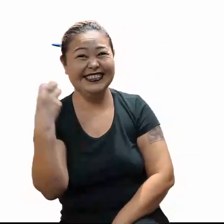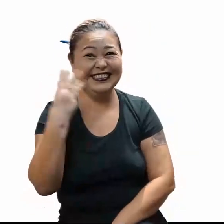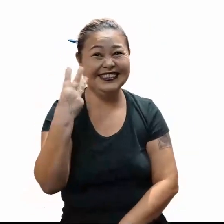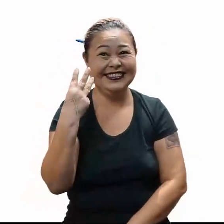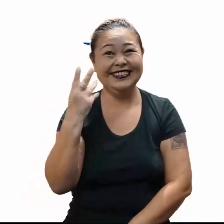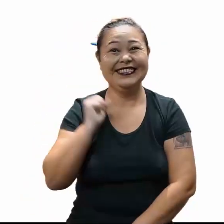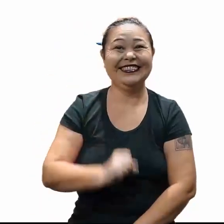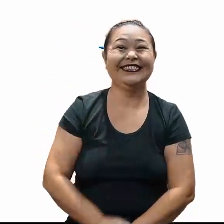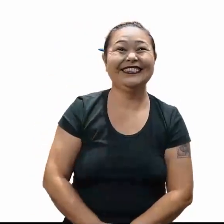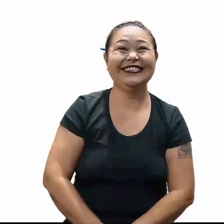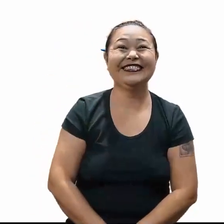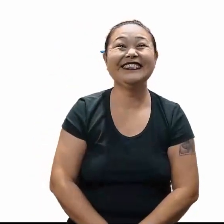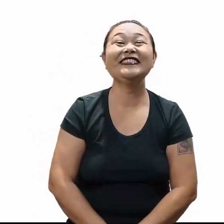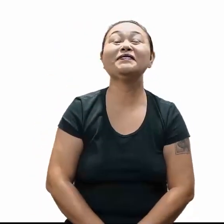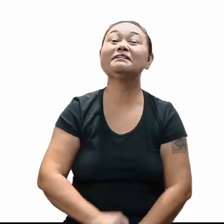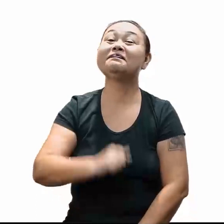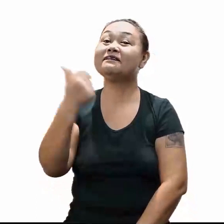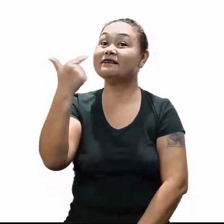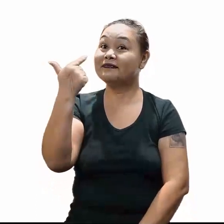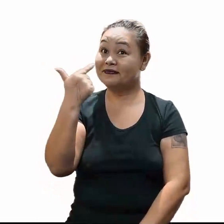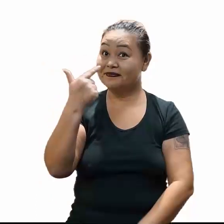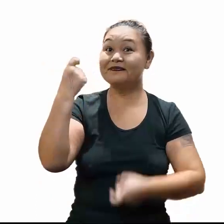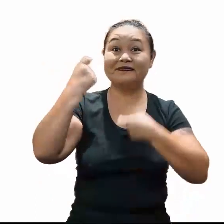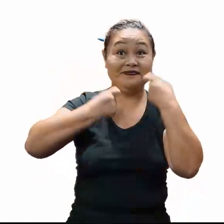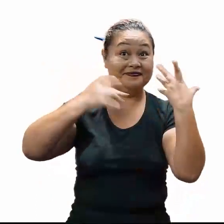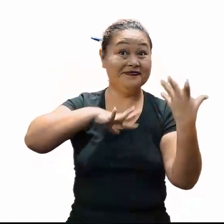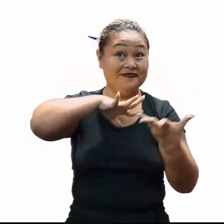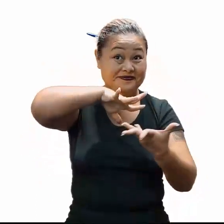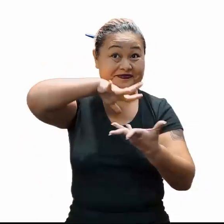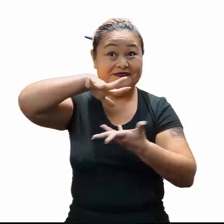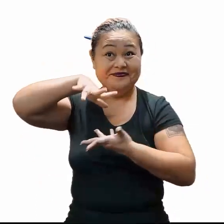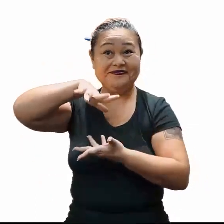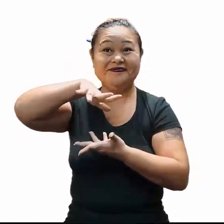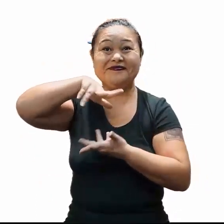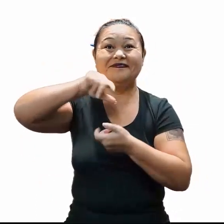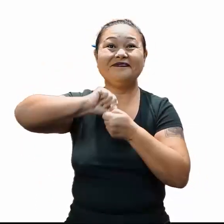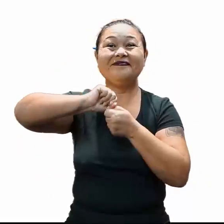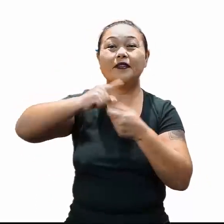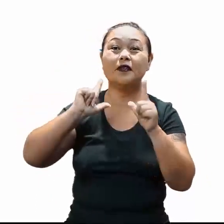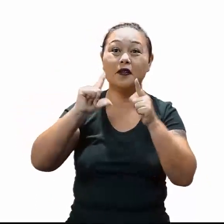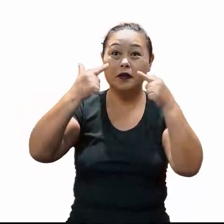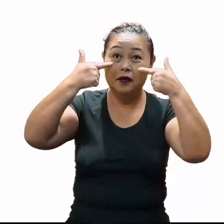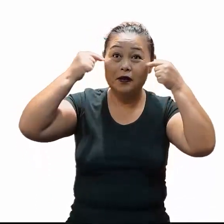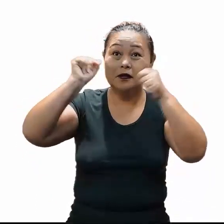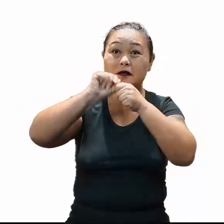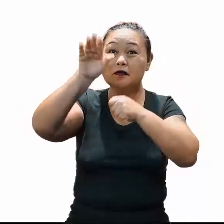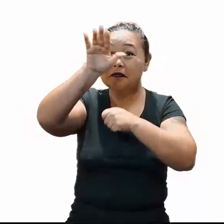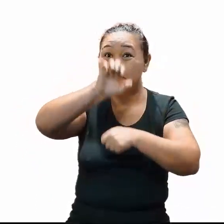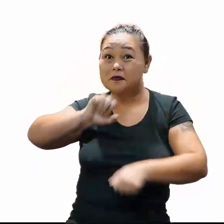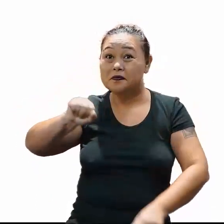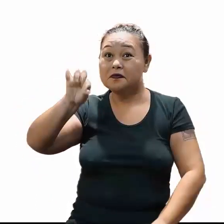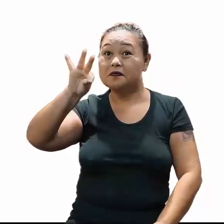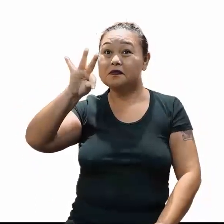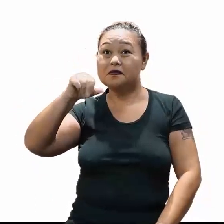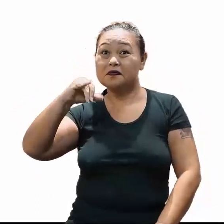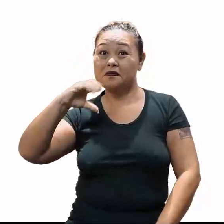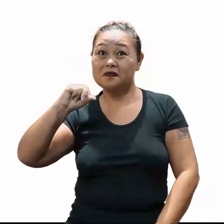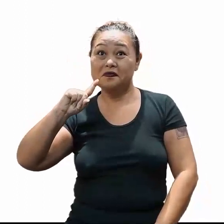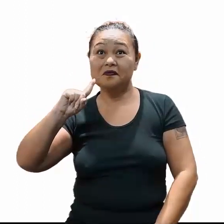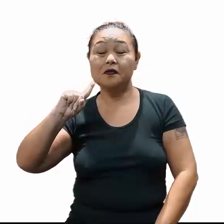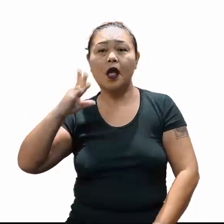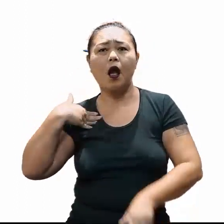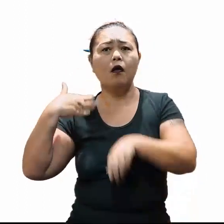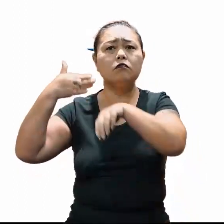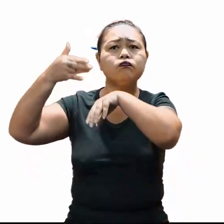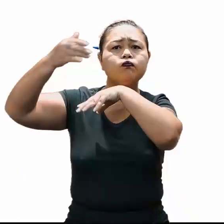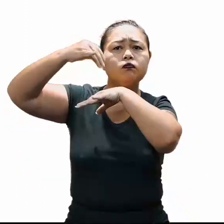Terceira, na Segunda Guerra Mundial, o Japão ocupou o Sudeste Asiático e com o